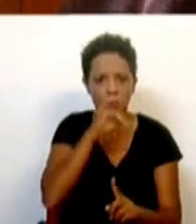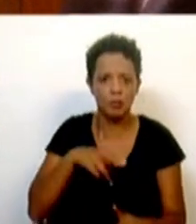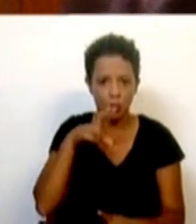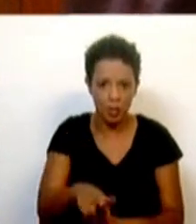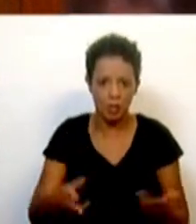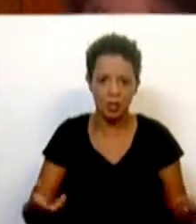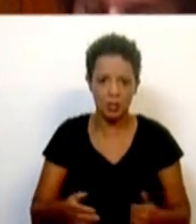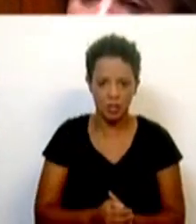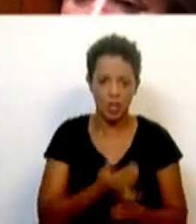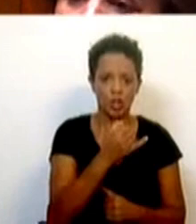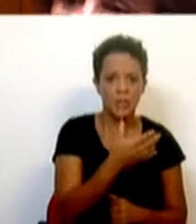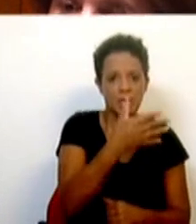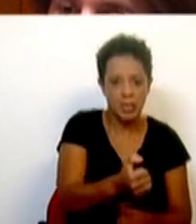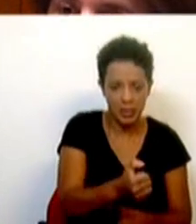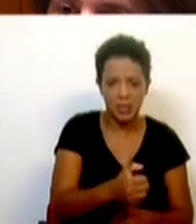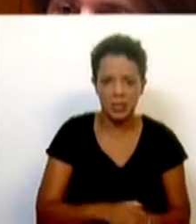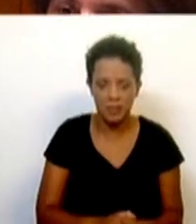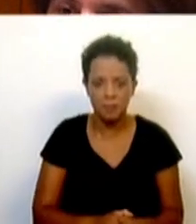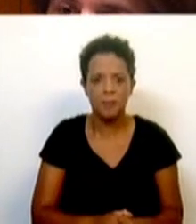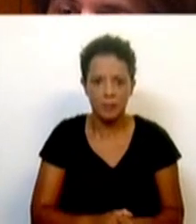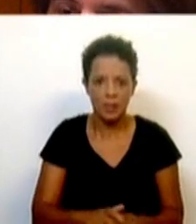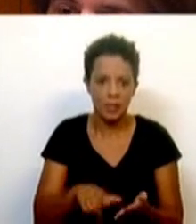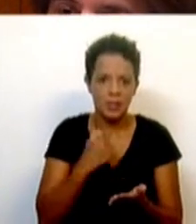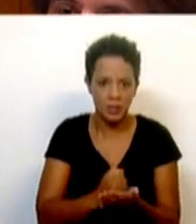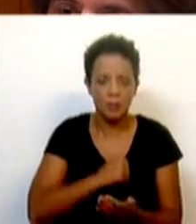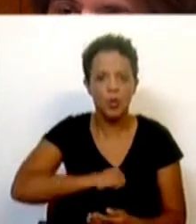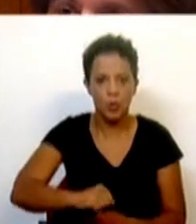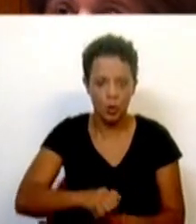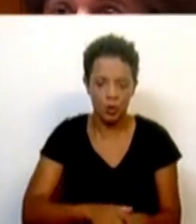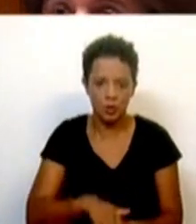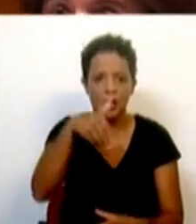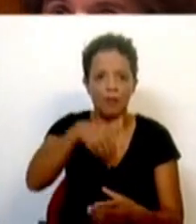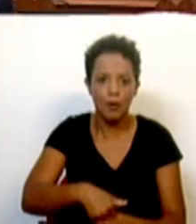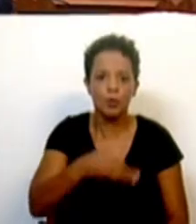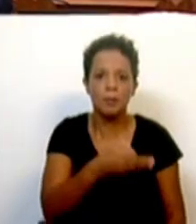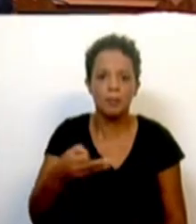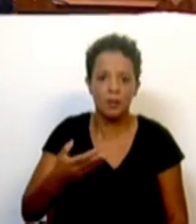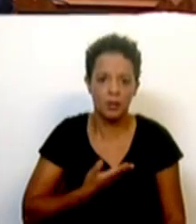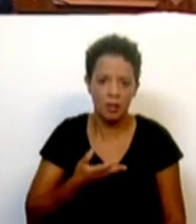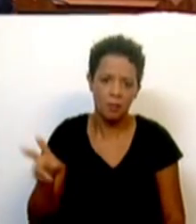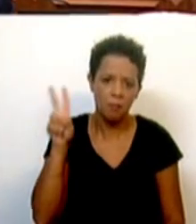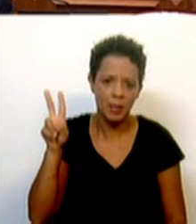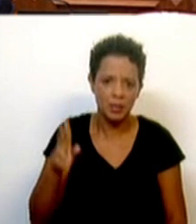portuguesas desde 2015 e sempre contra o voto do PPD-PSD.